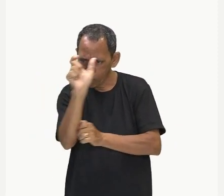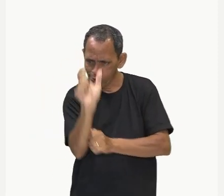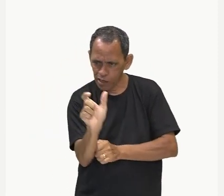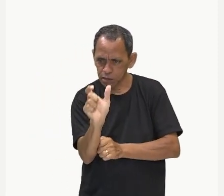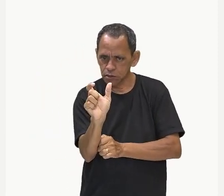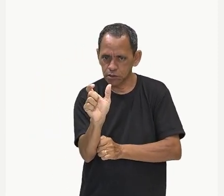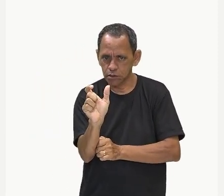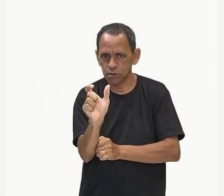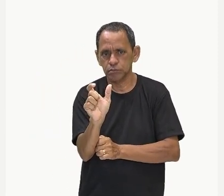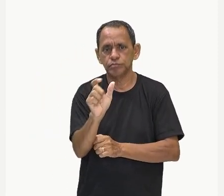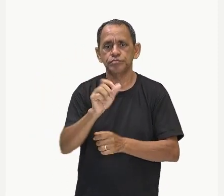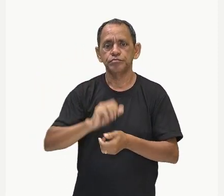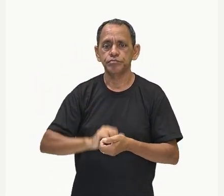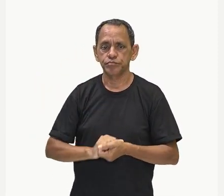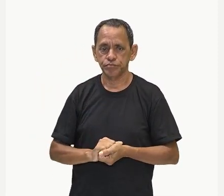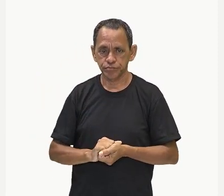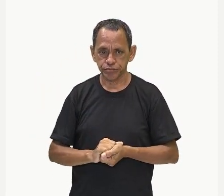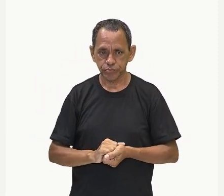318.